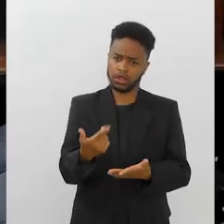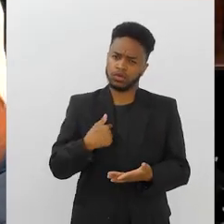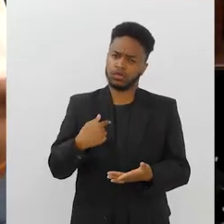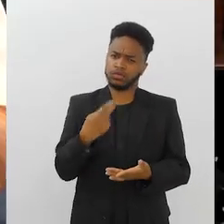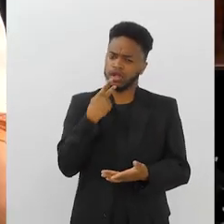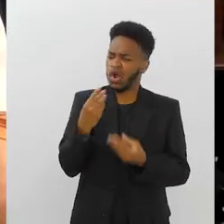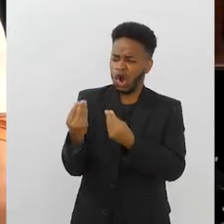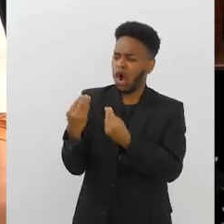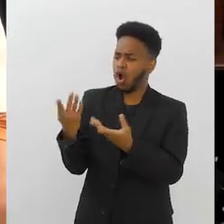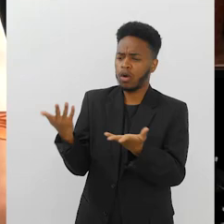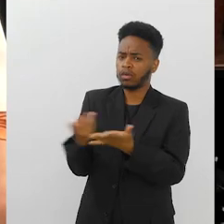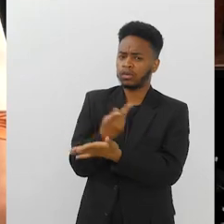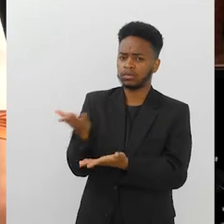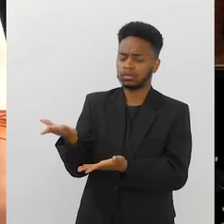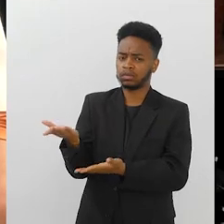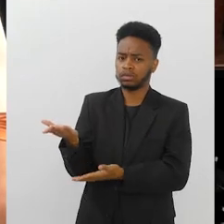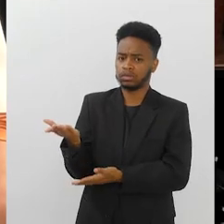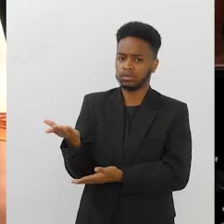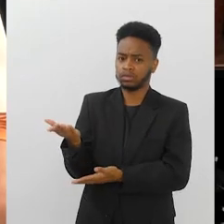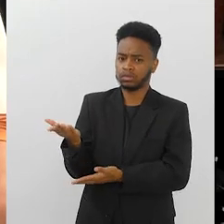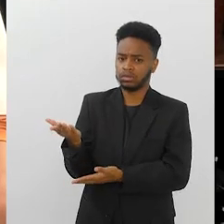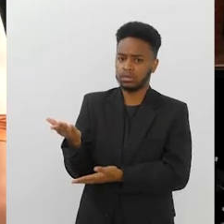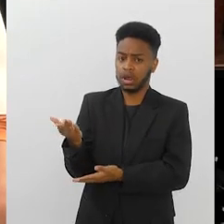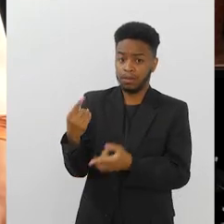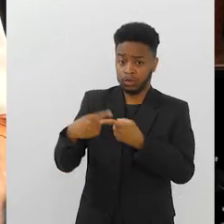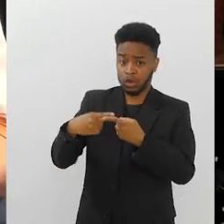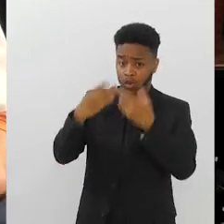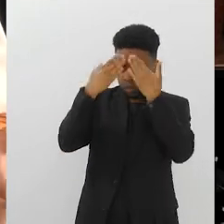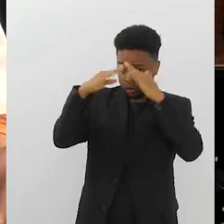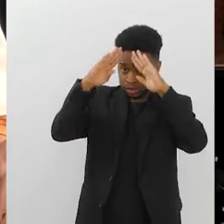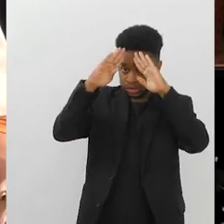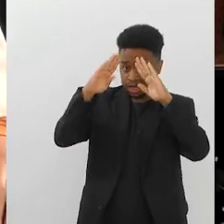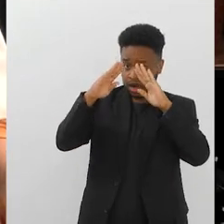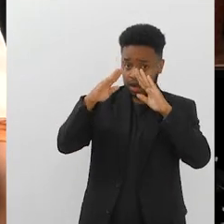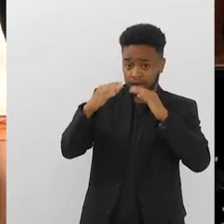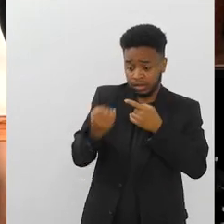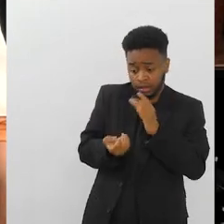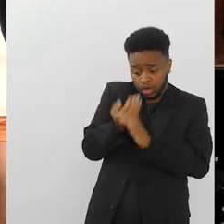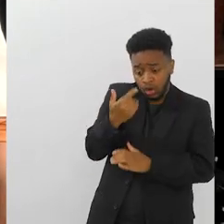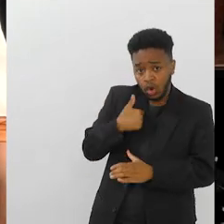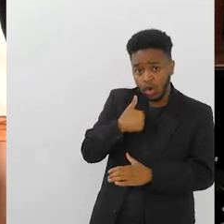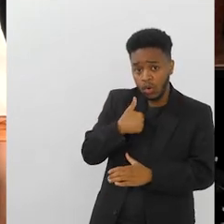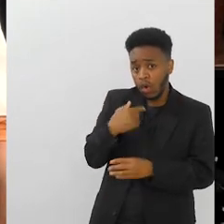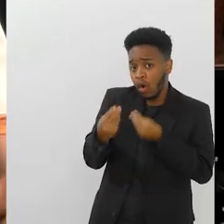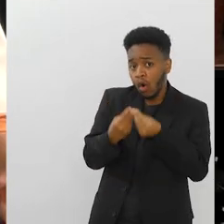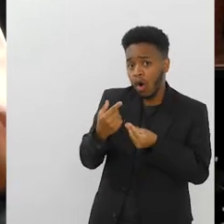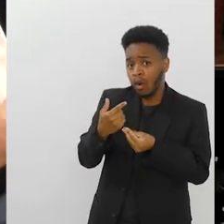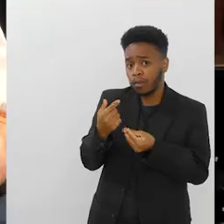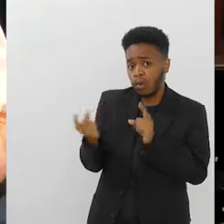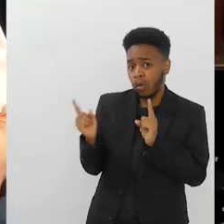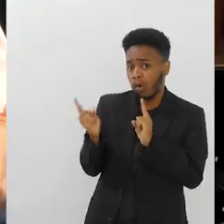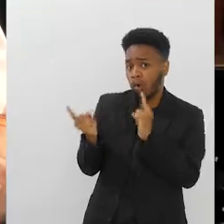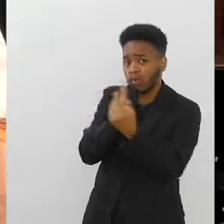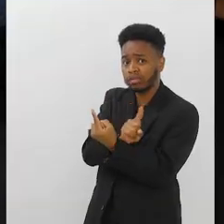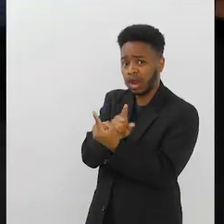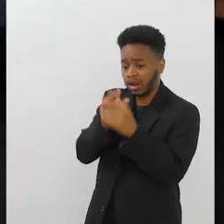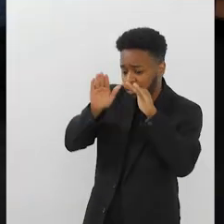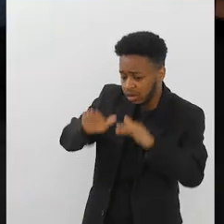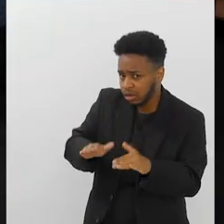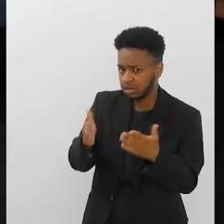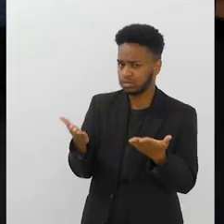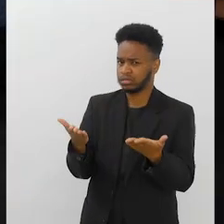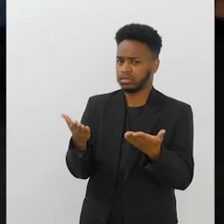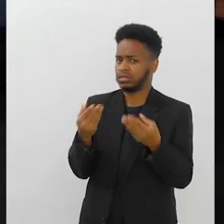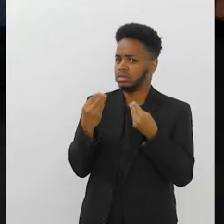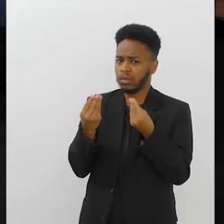entrei eu falei Como assim gente quem lhe fez não foi o orixá como é que é ele que vai bater cabeça